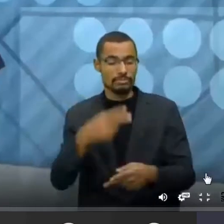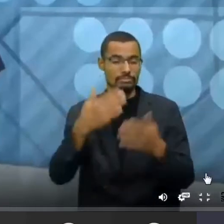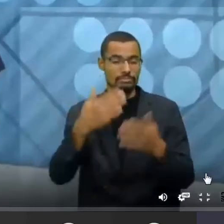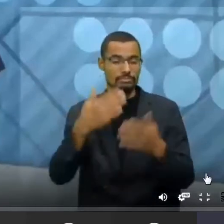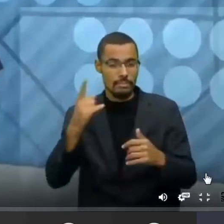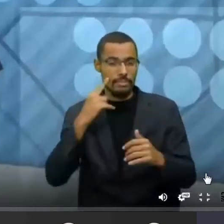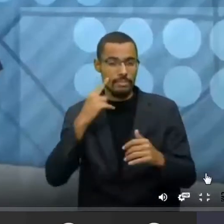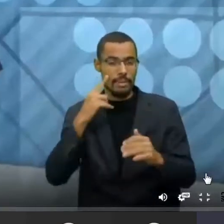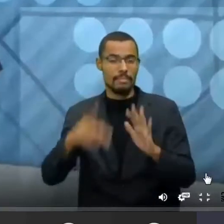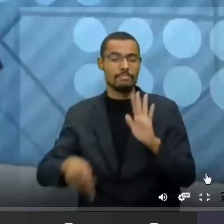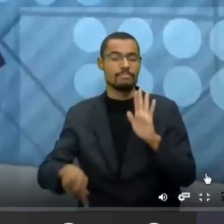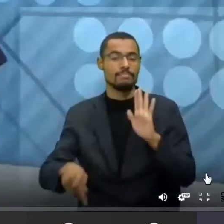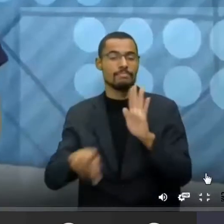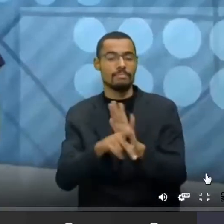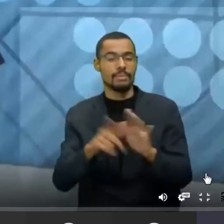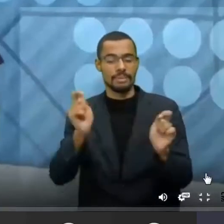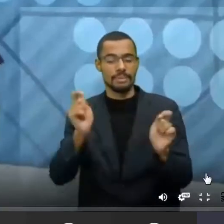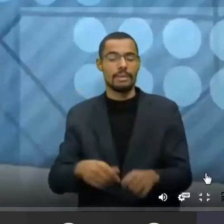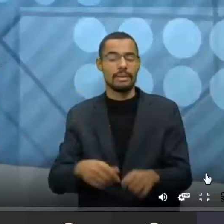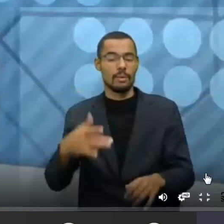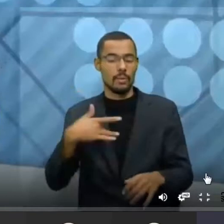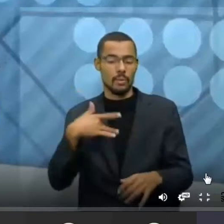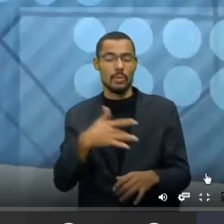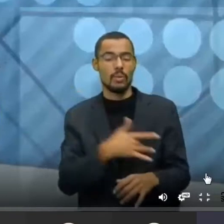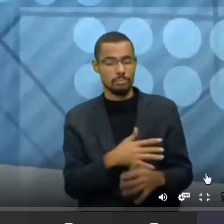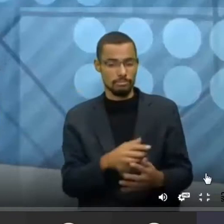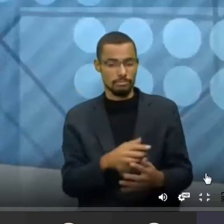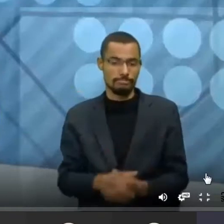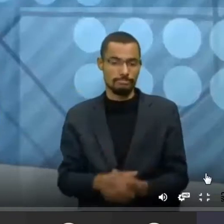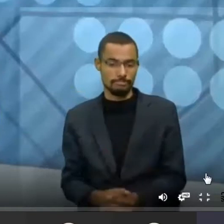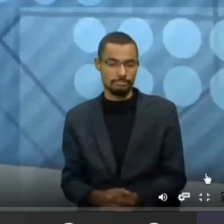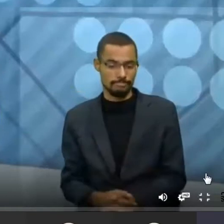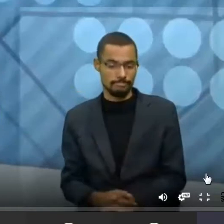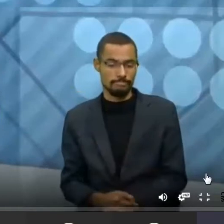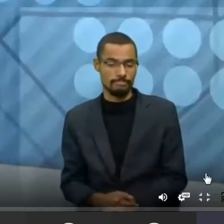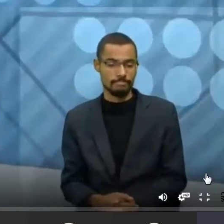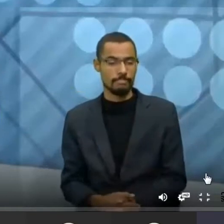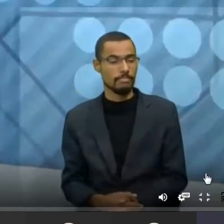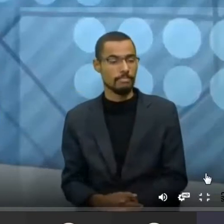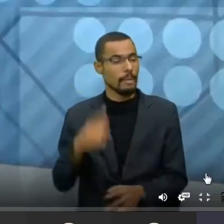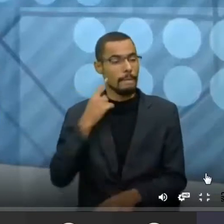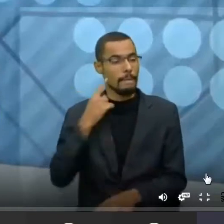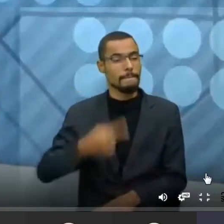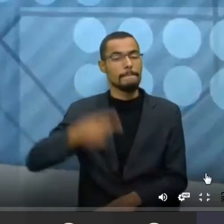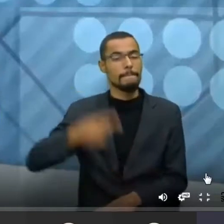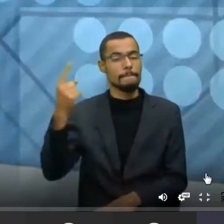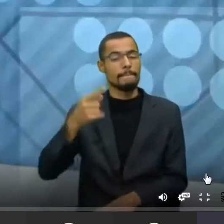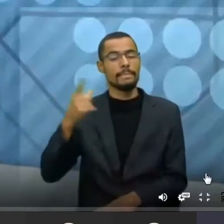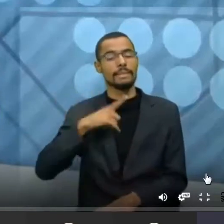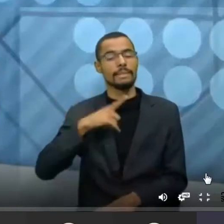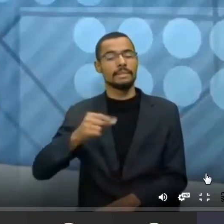degradando as próprias proteínas do estômago. Então, elas vão, primeiro produz